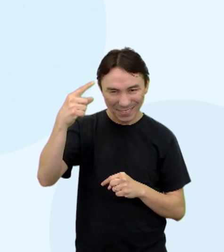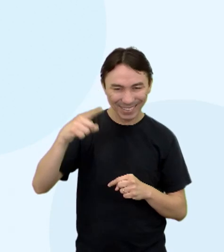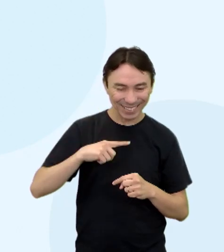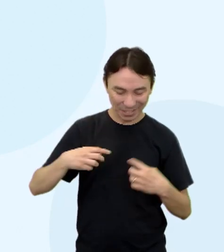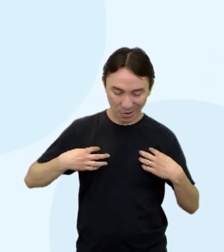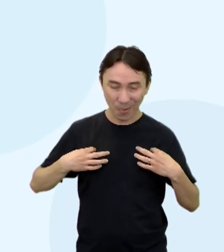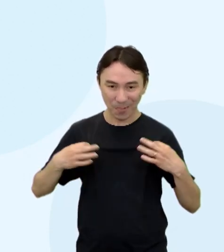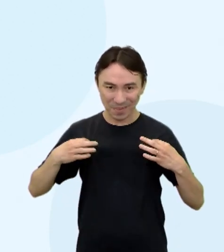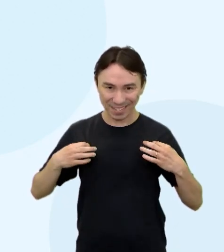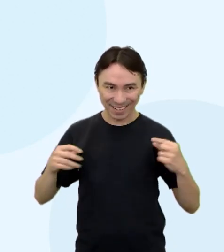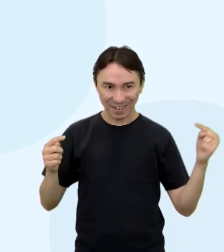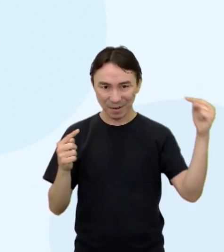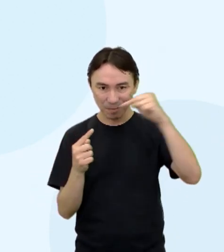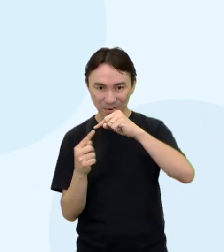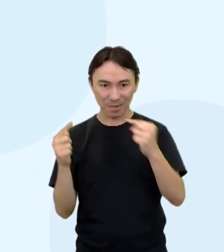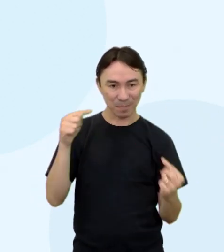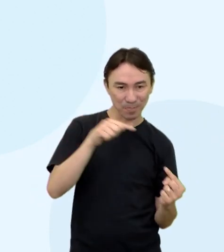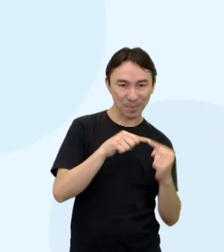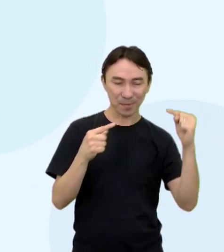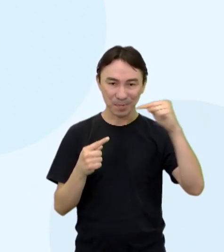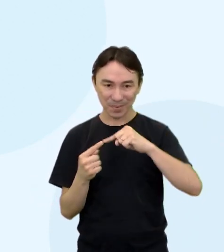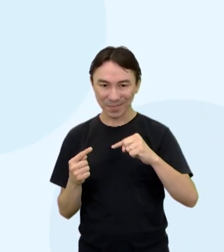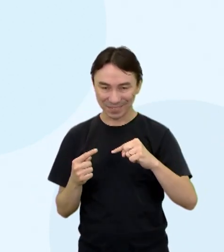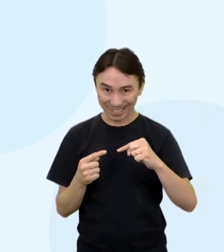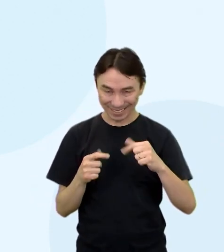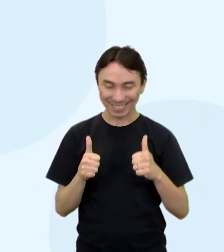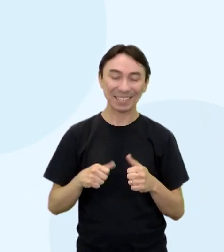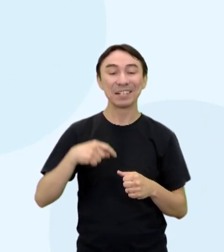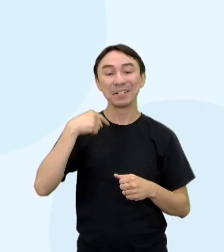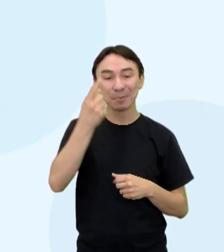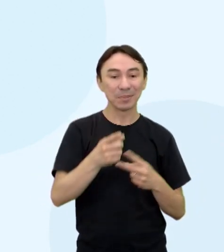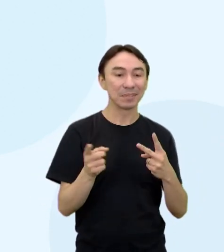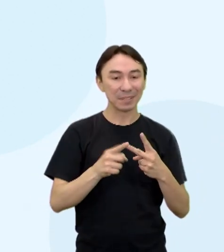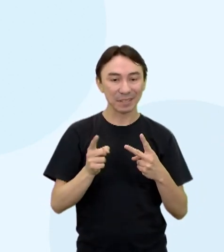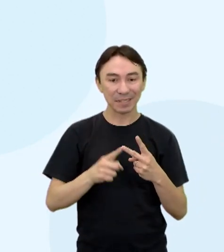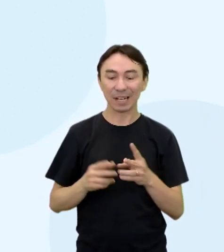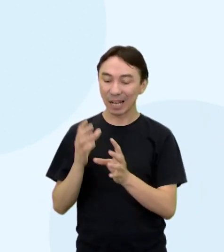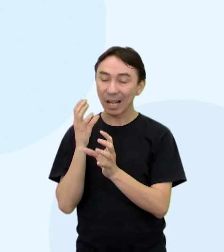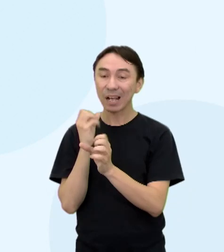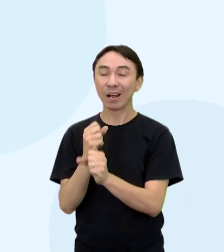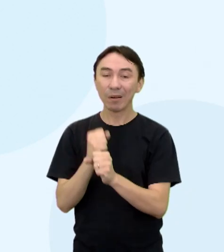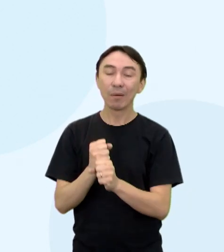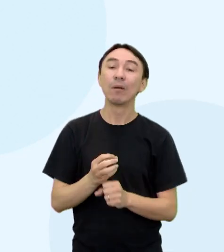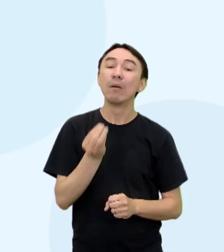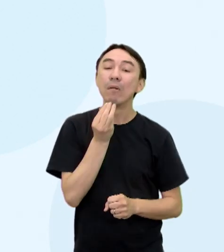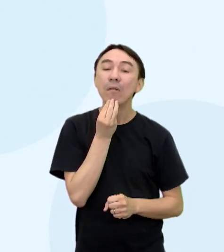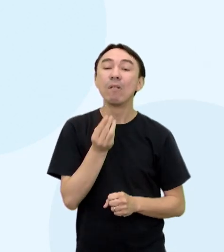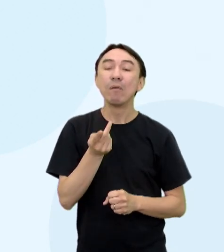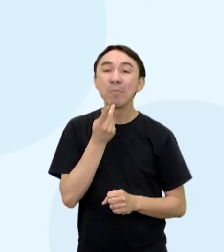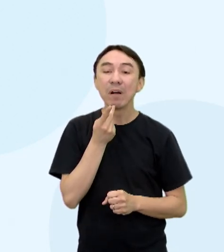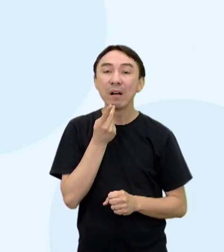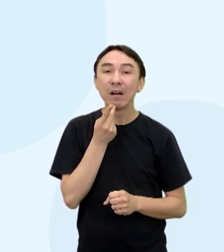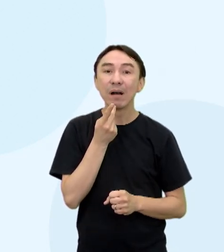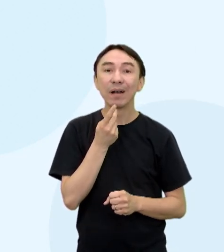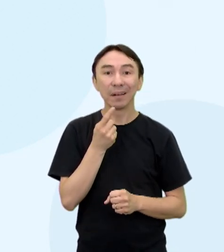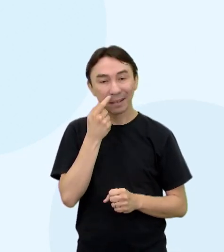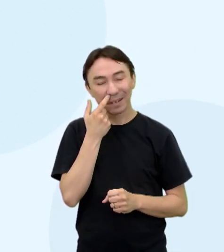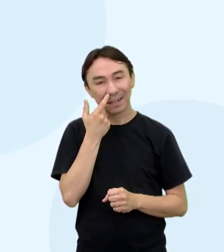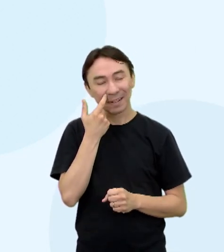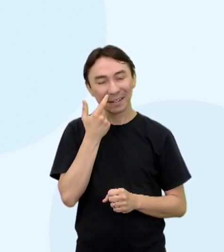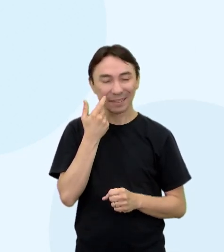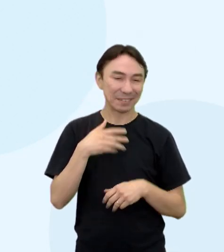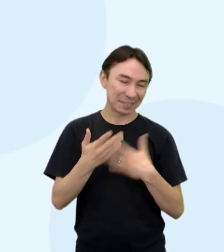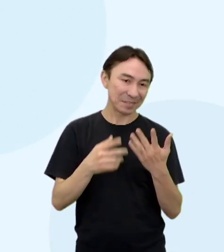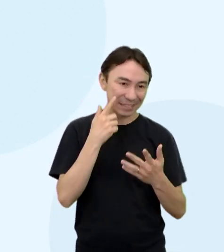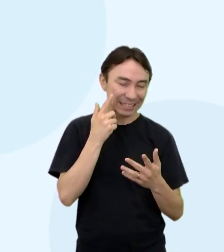né, Osmar? E depois a gente vai falar sobre o cálculo de probabilidade como a razão entre o número de resultados favoráveis e o total